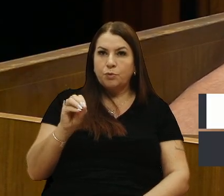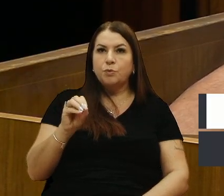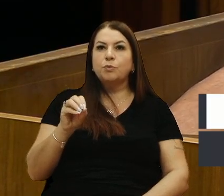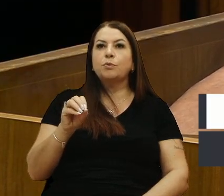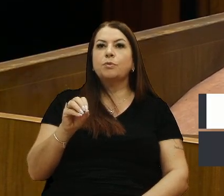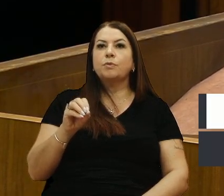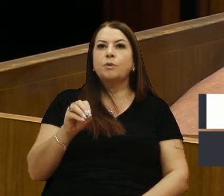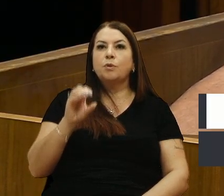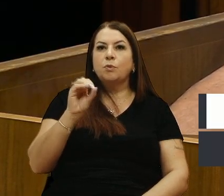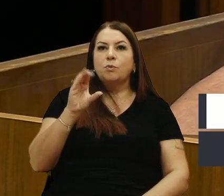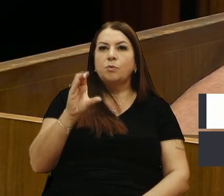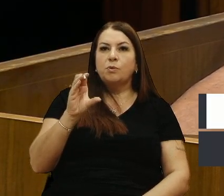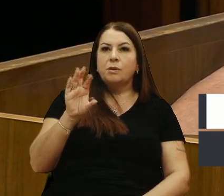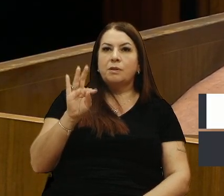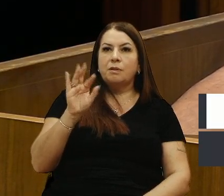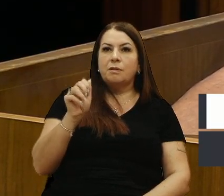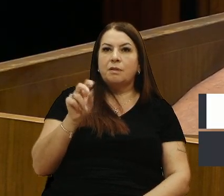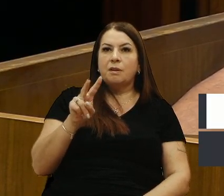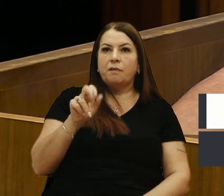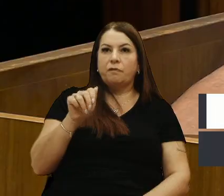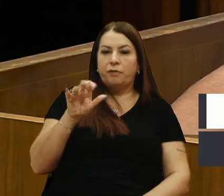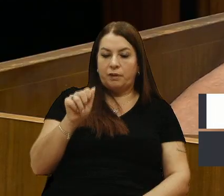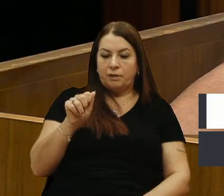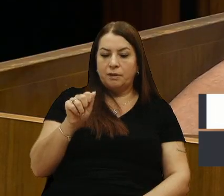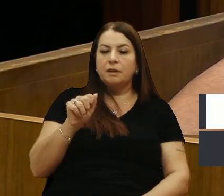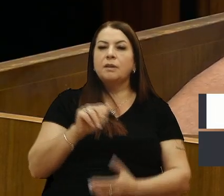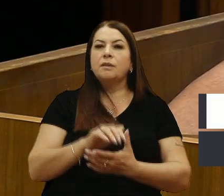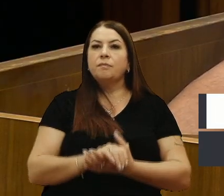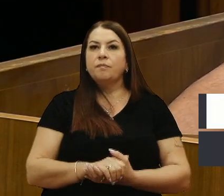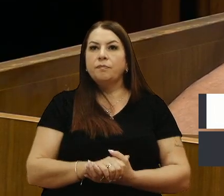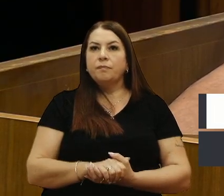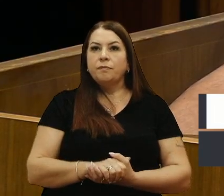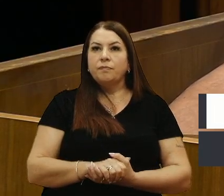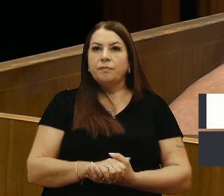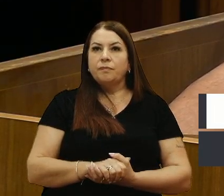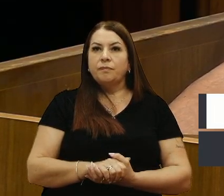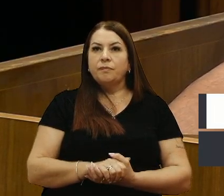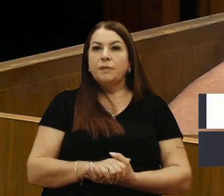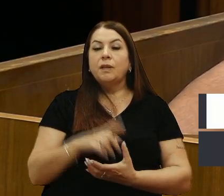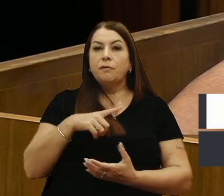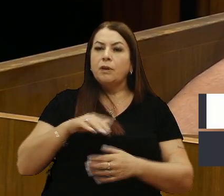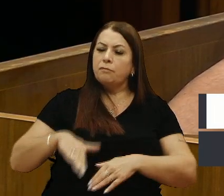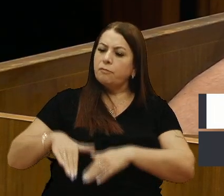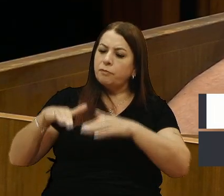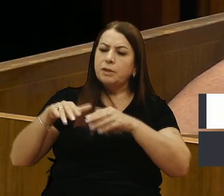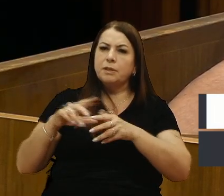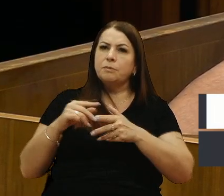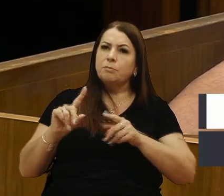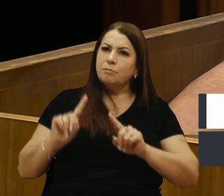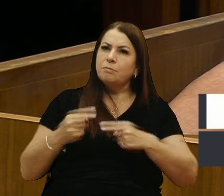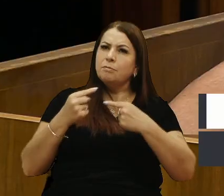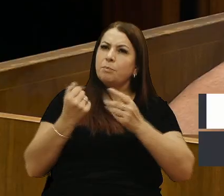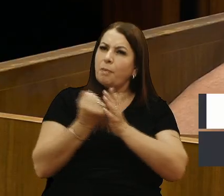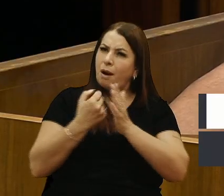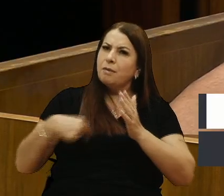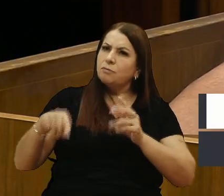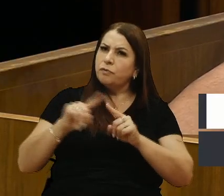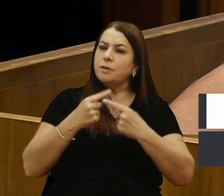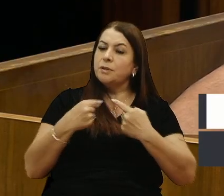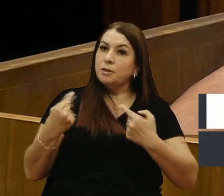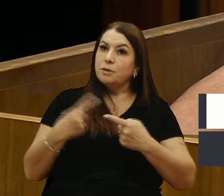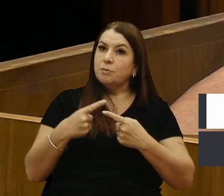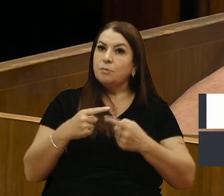e Octavina Alves Guimarães, sua infância foi marcada por vários desafios,